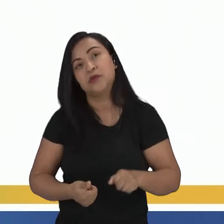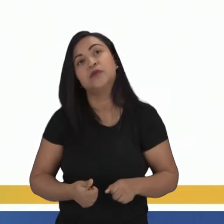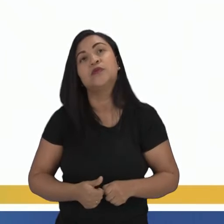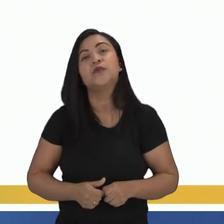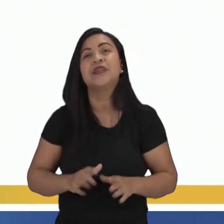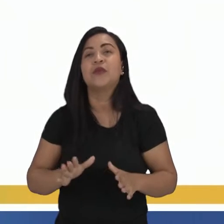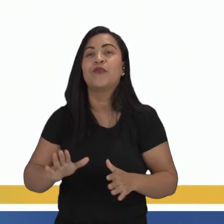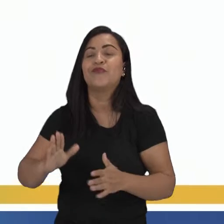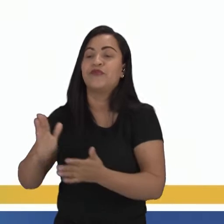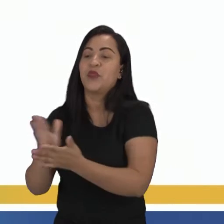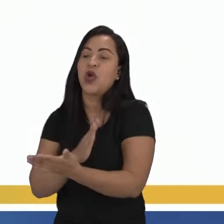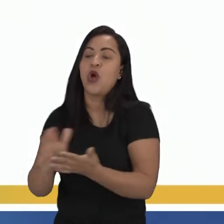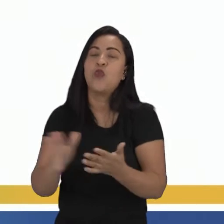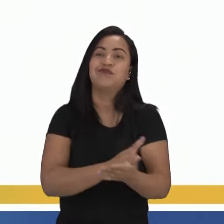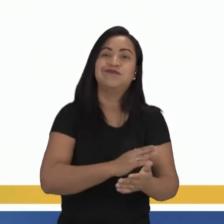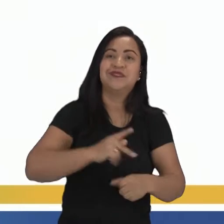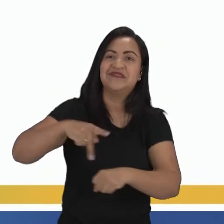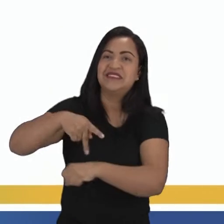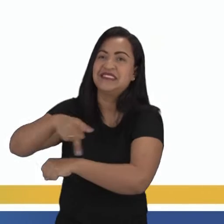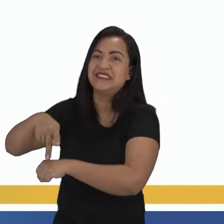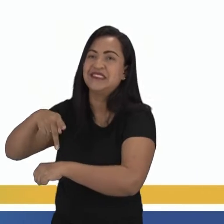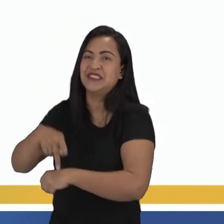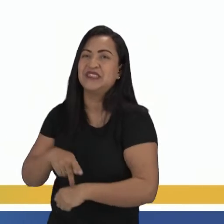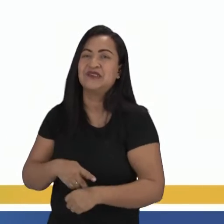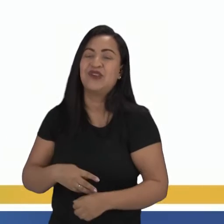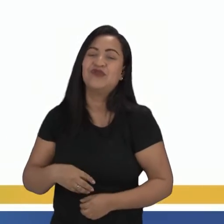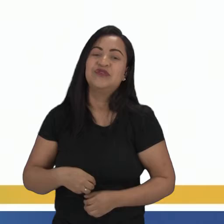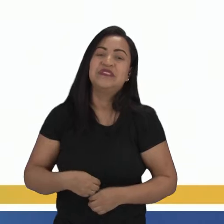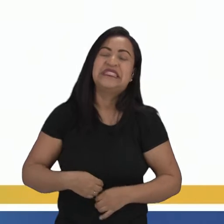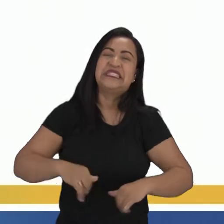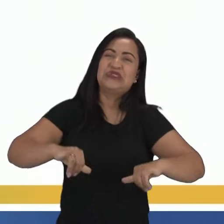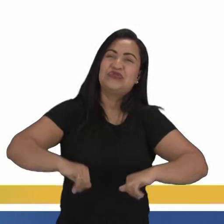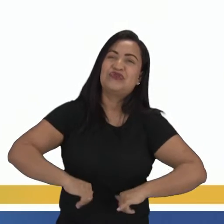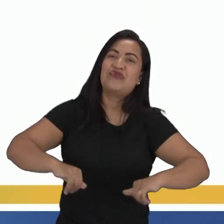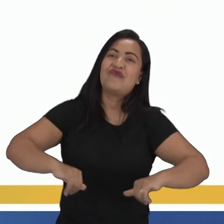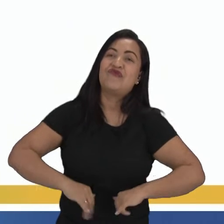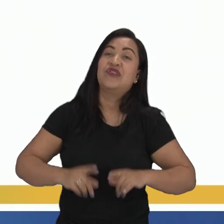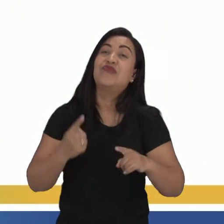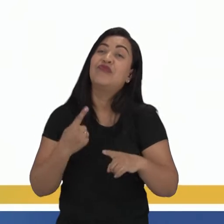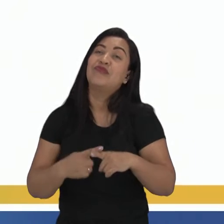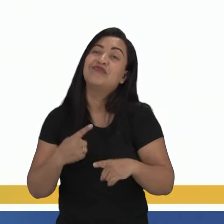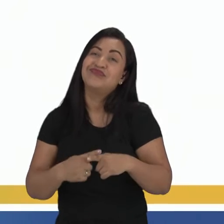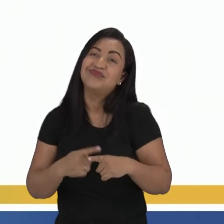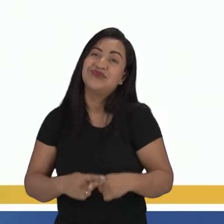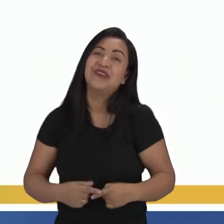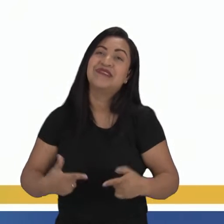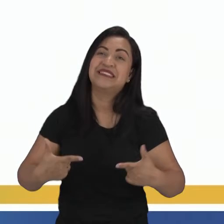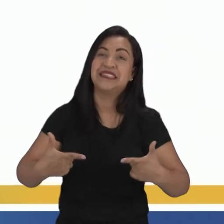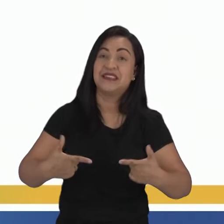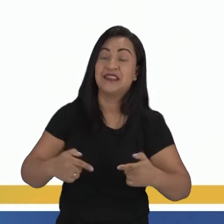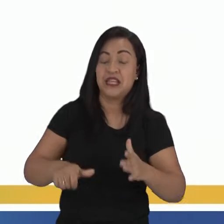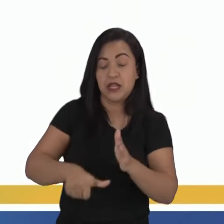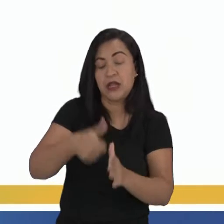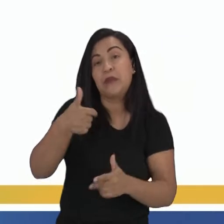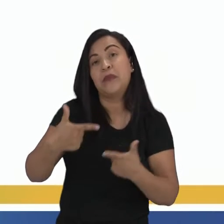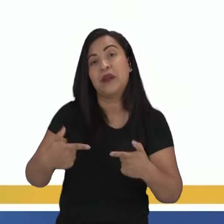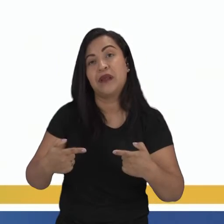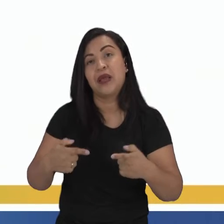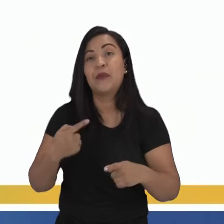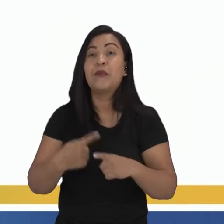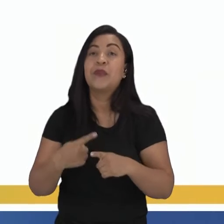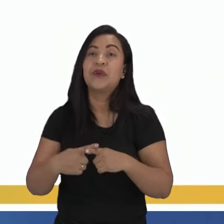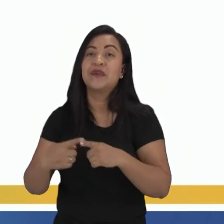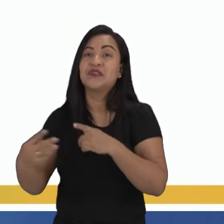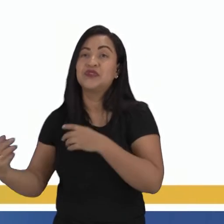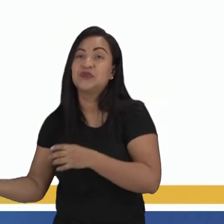continentes estavam todos atribulados em relação à Primeira Guerra, porque muita gente estava indo e voltando dentro desse meio